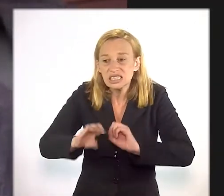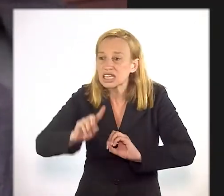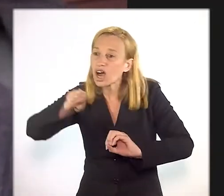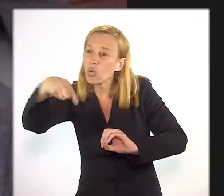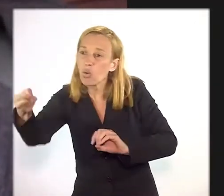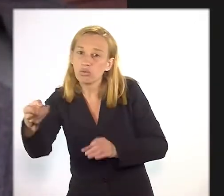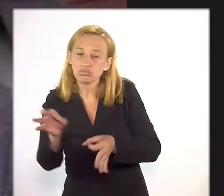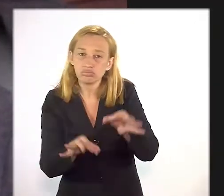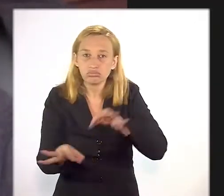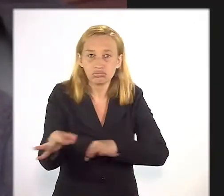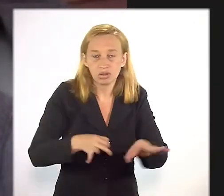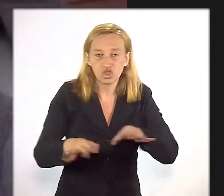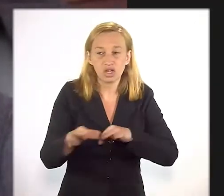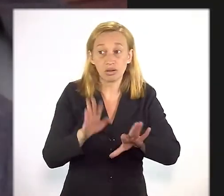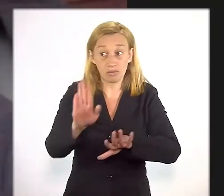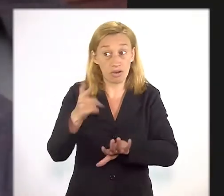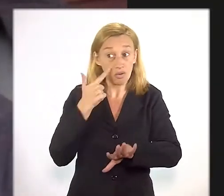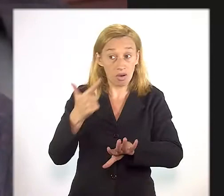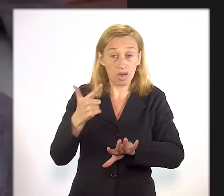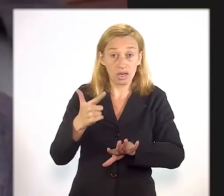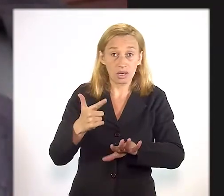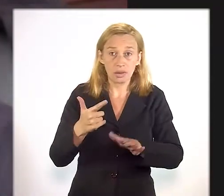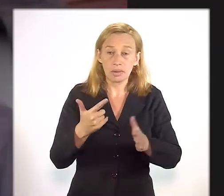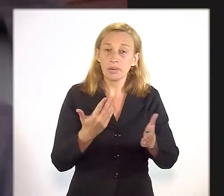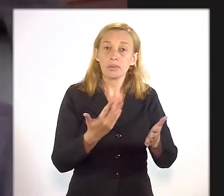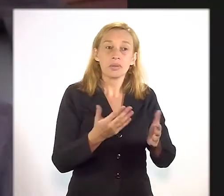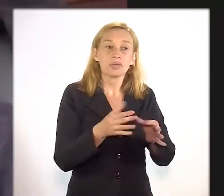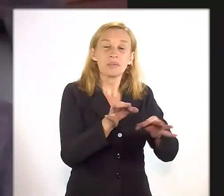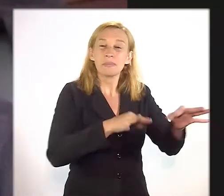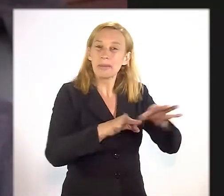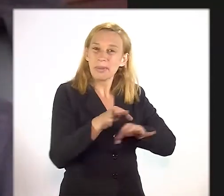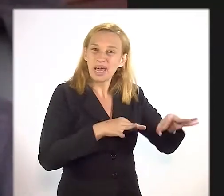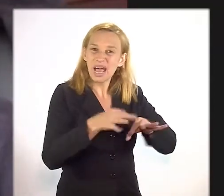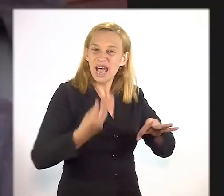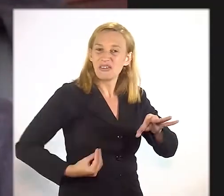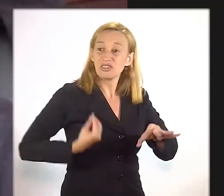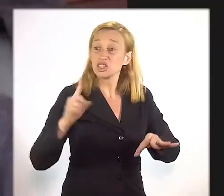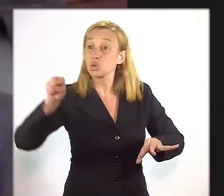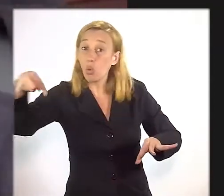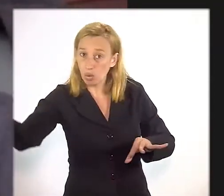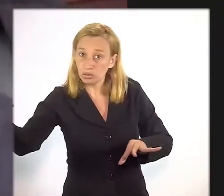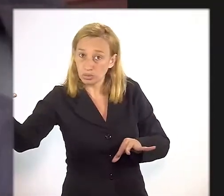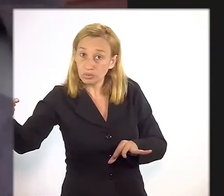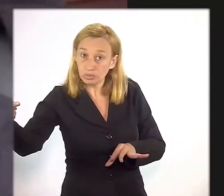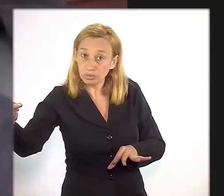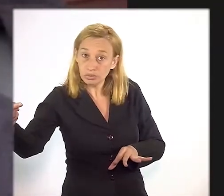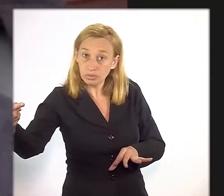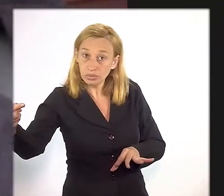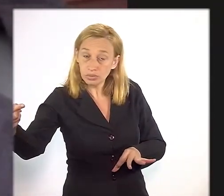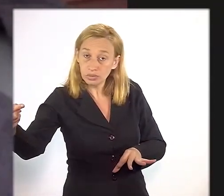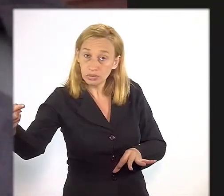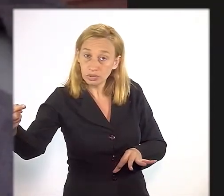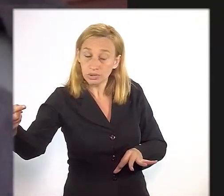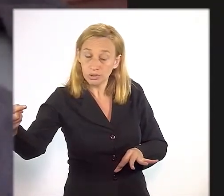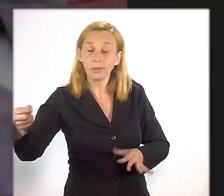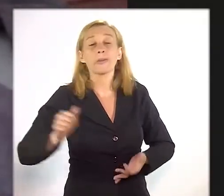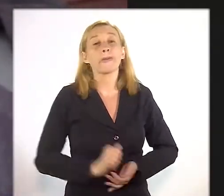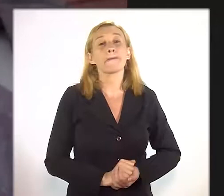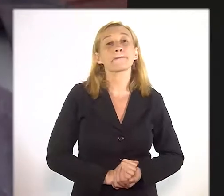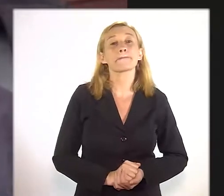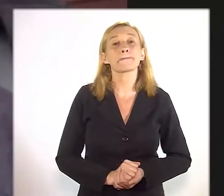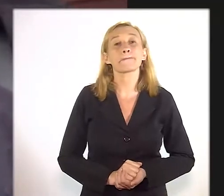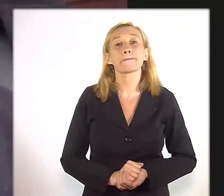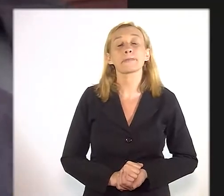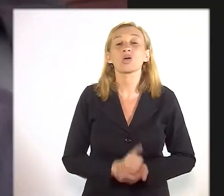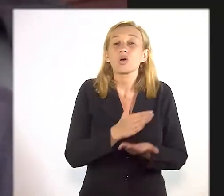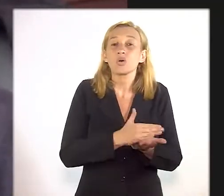ensinar o outro a planejar-se. Repara bem, deixámos de planejar a vida do outro, de toda a turma, não é? Que o outro é um aluno médio